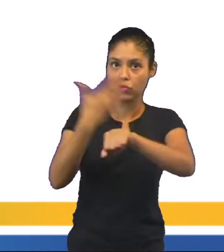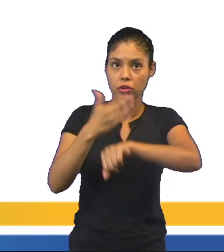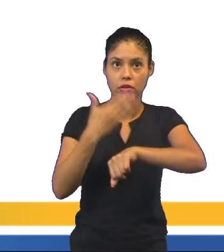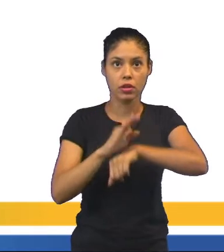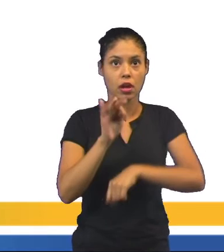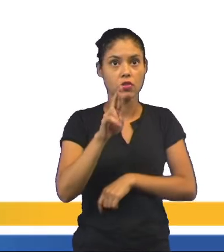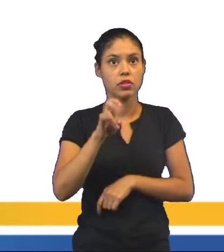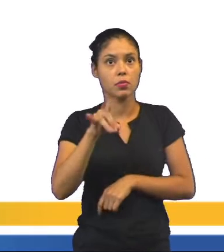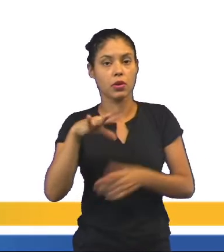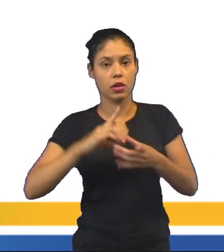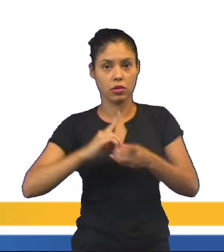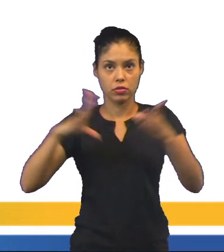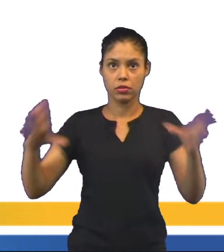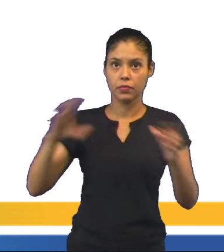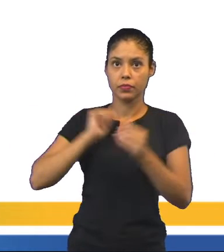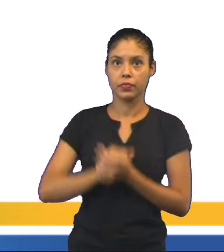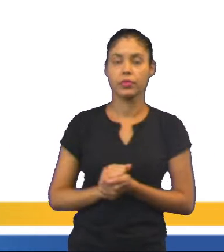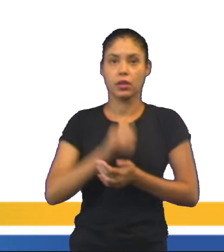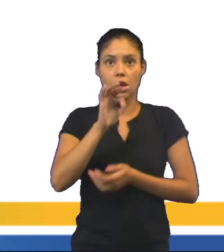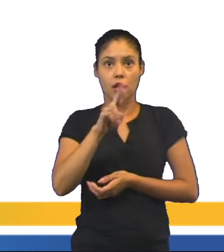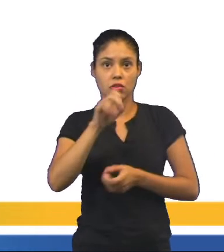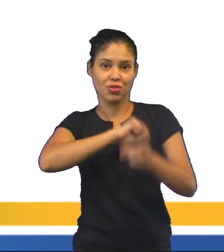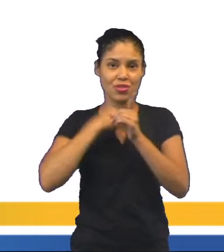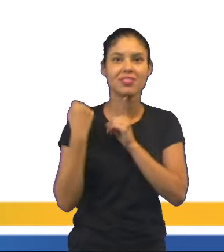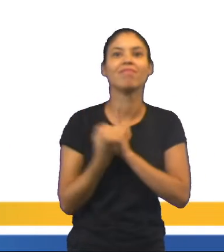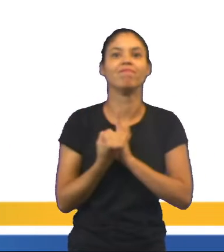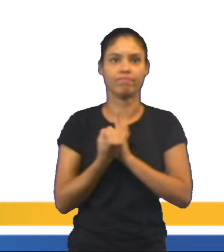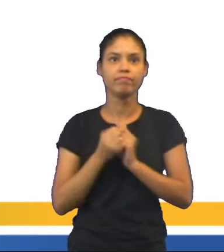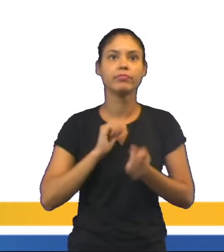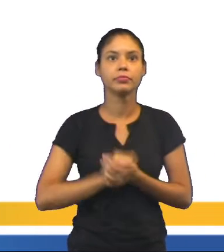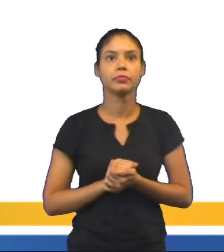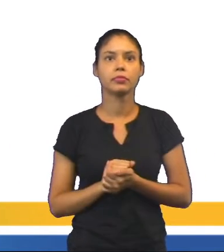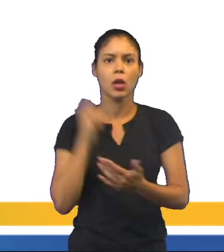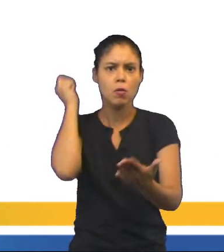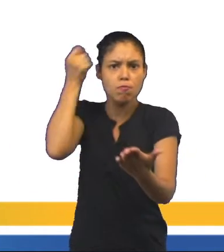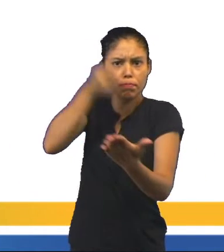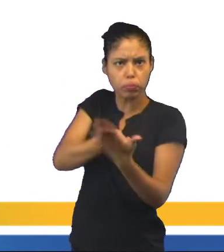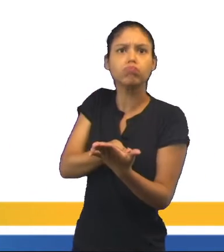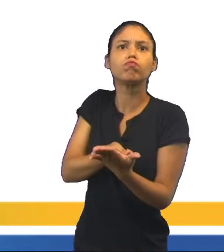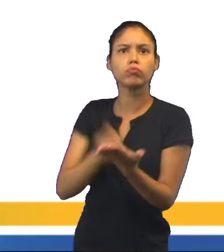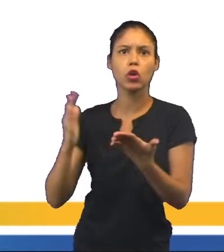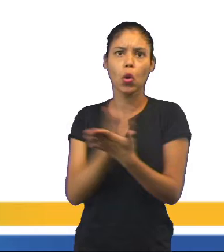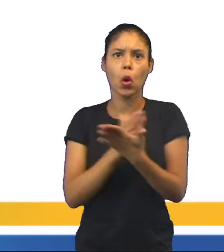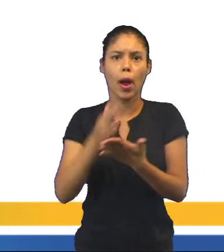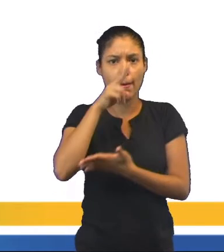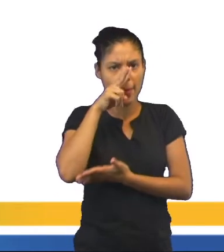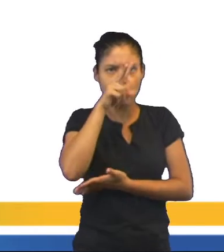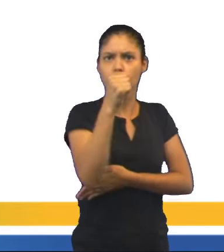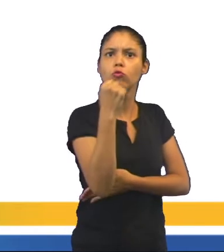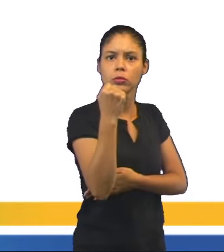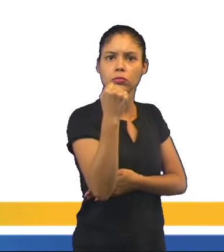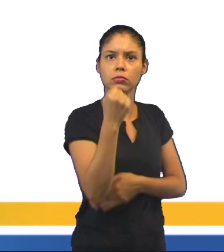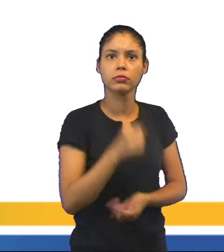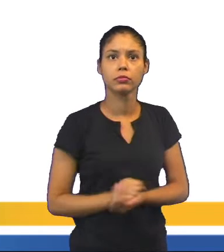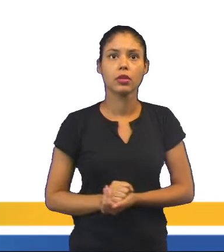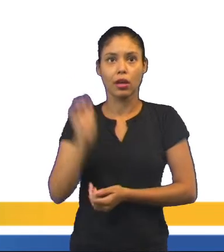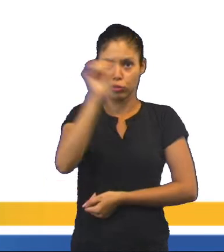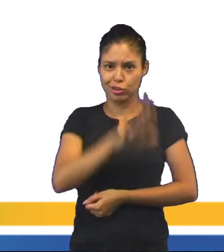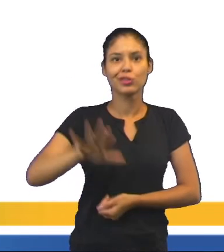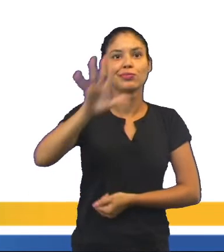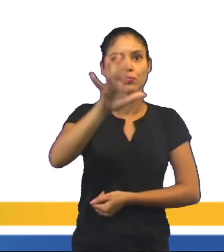às práticas antidemocráticas e antissociais. É a imposição de algo pela força.